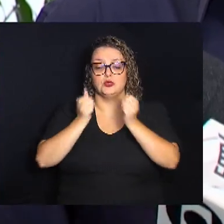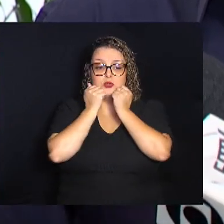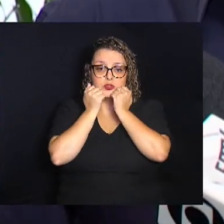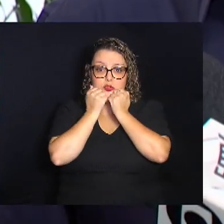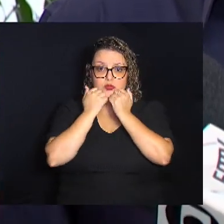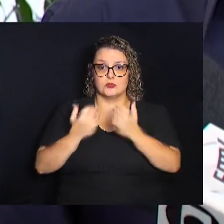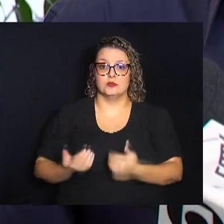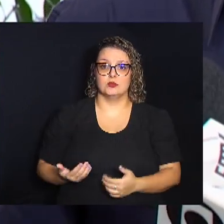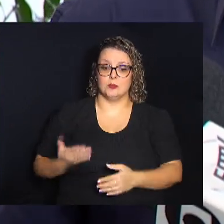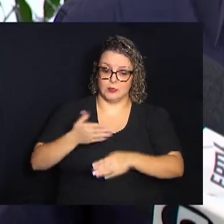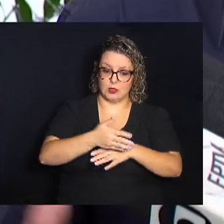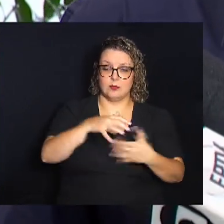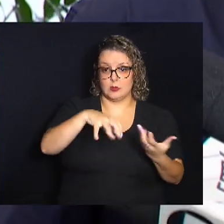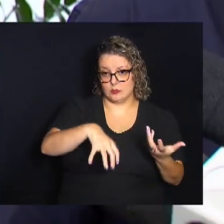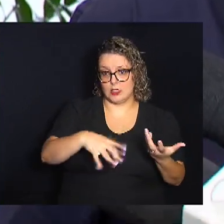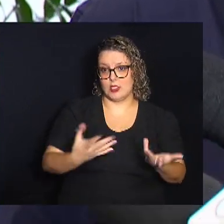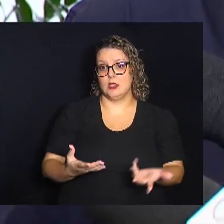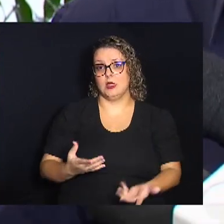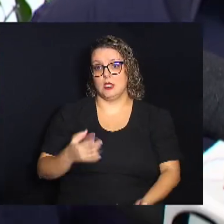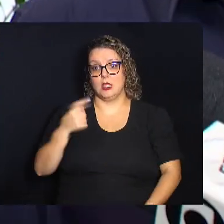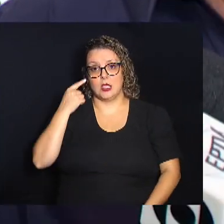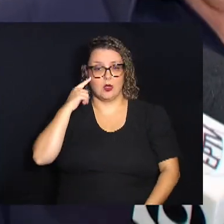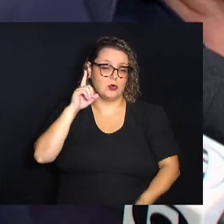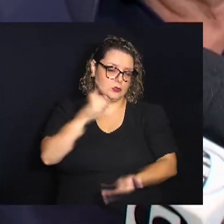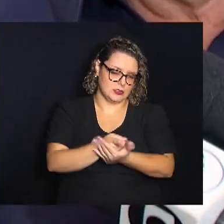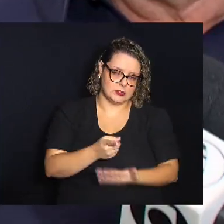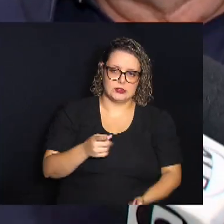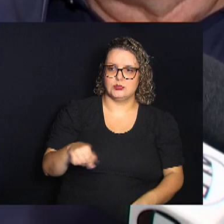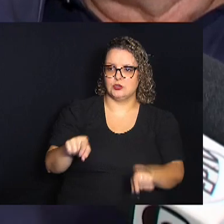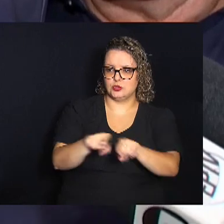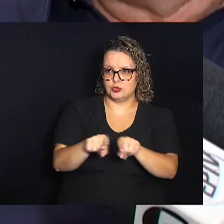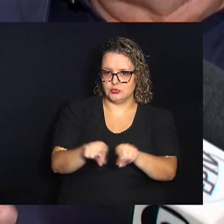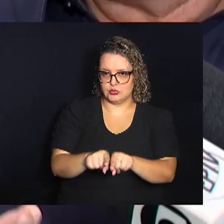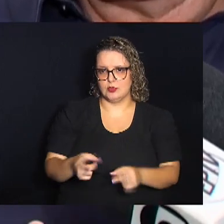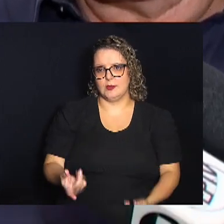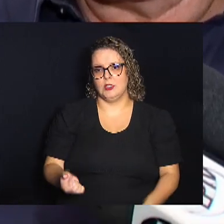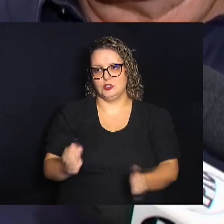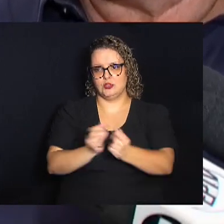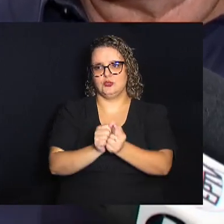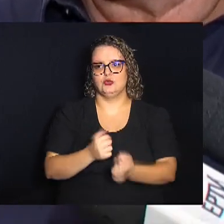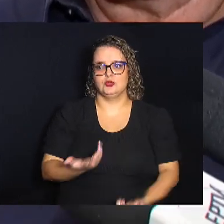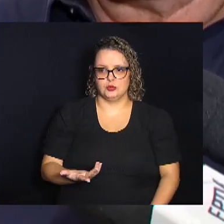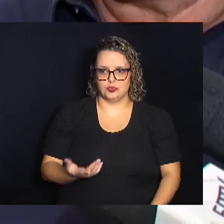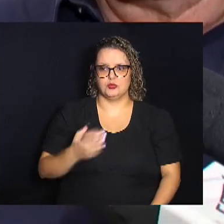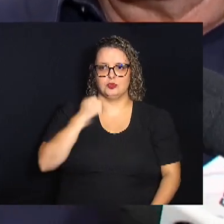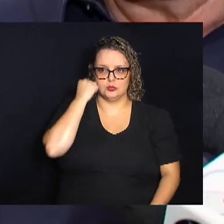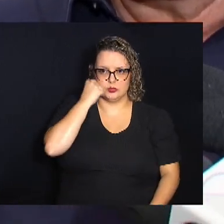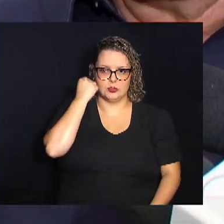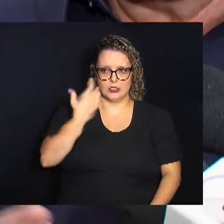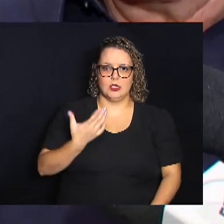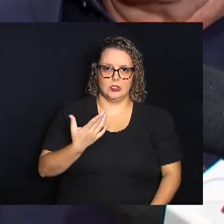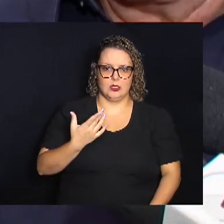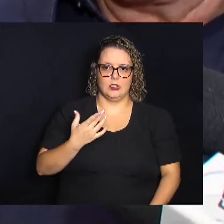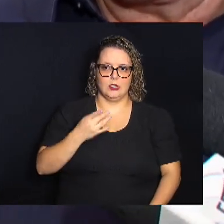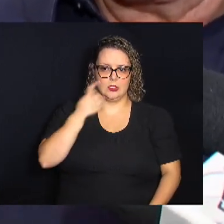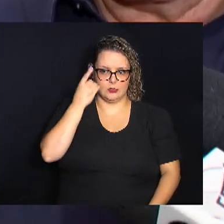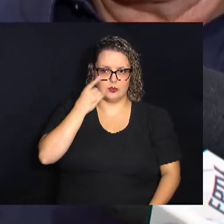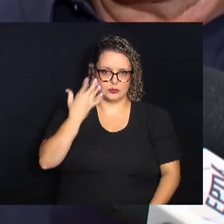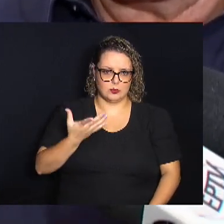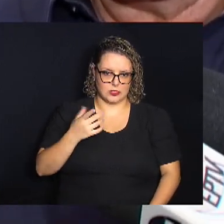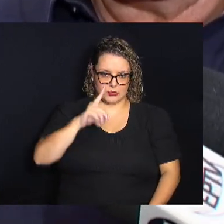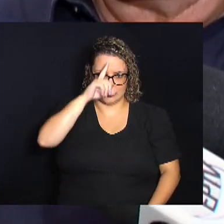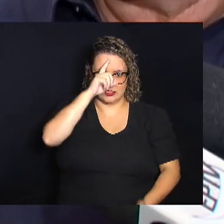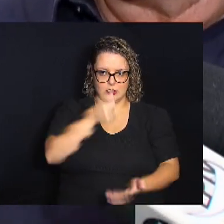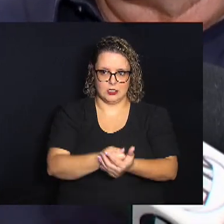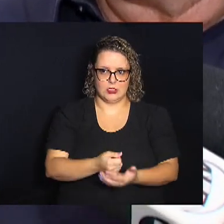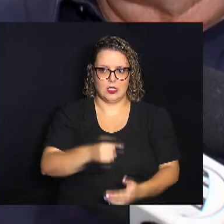Congresso. Evidentemente que os deputados é que decidem junto com os senadores, e aí o Jonas pode esclarecer que quando foi feita a